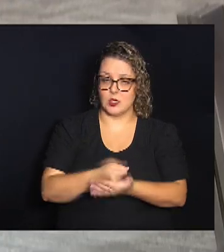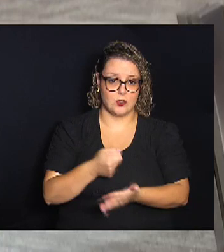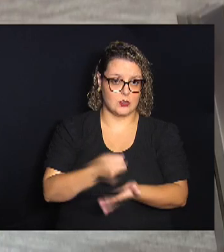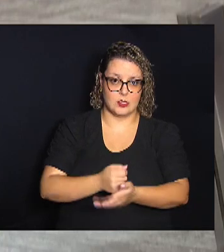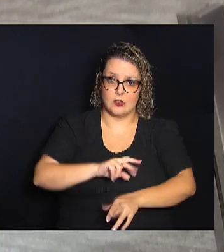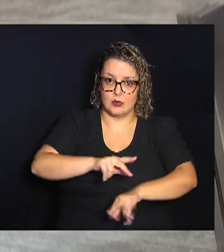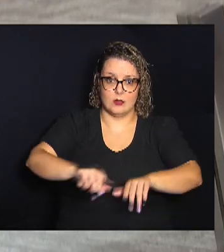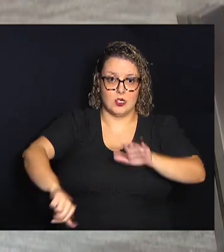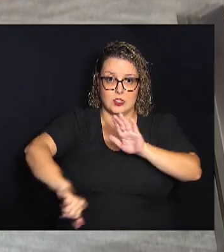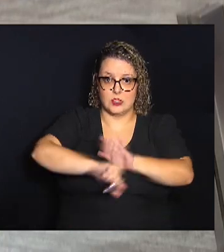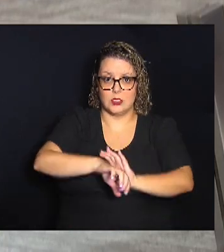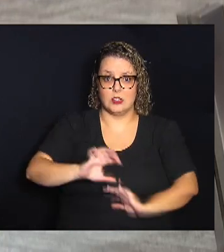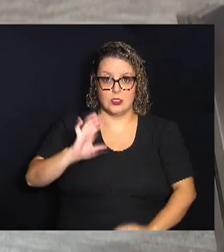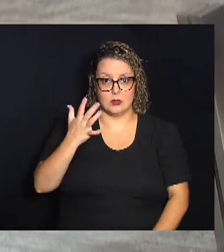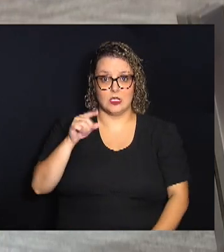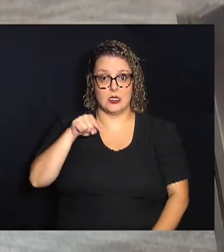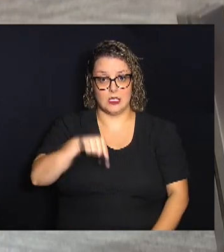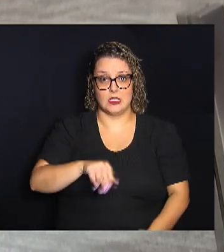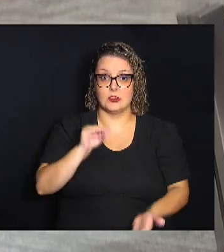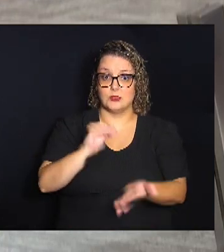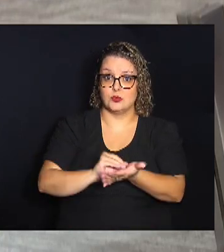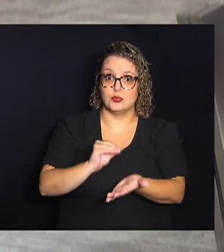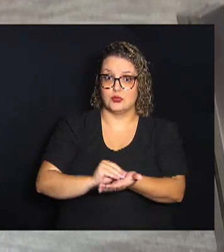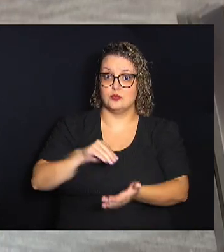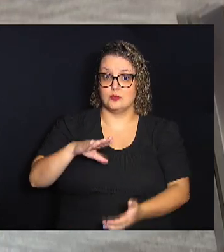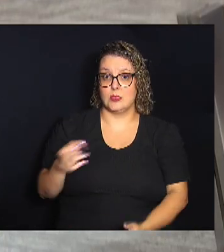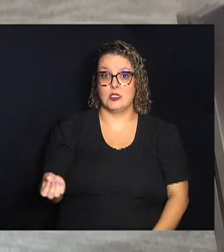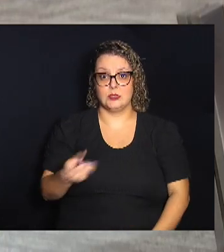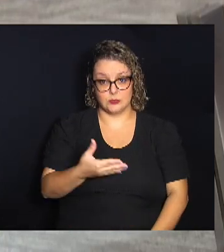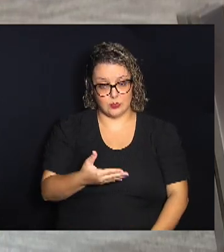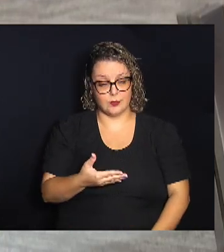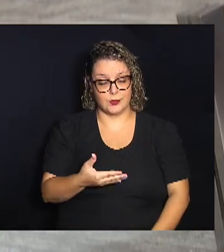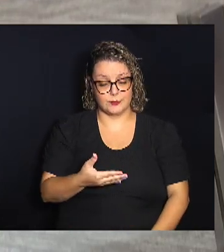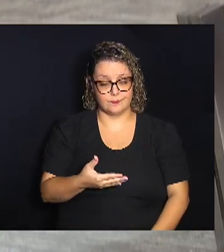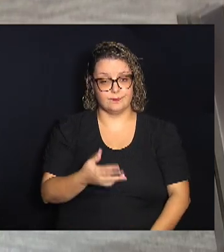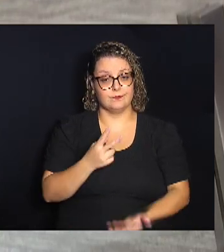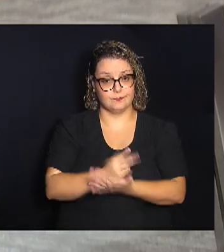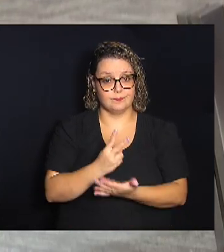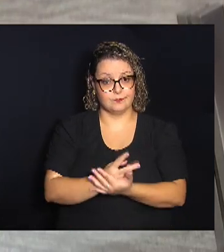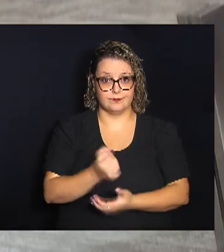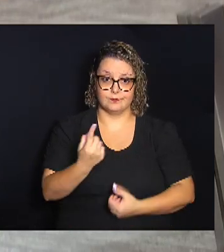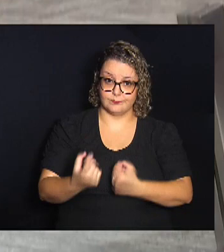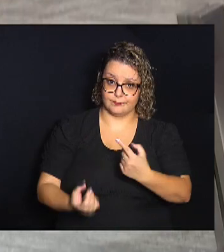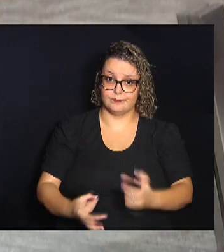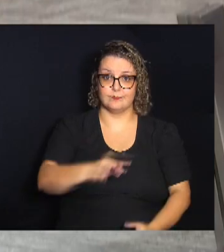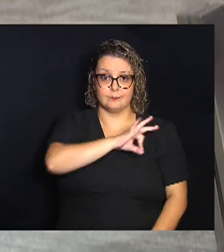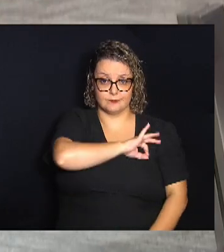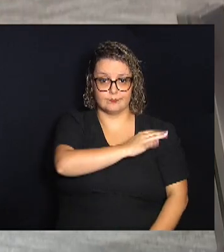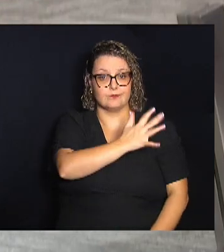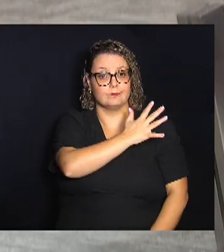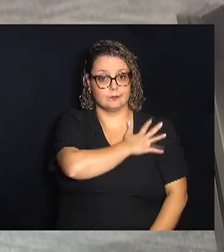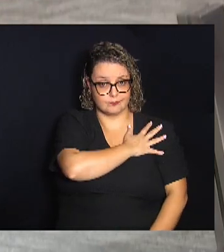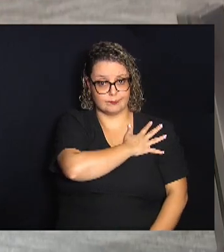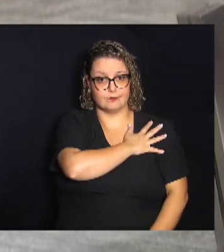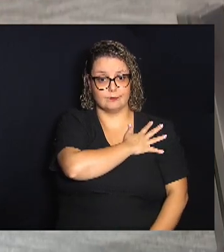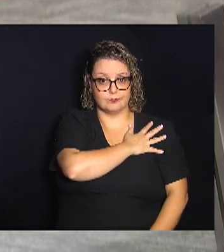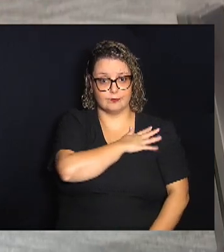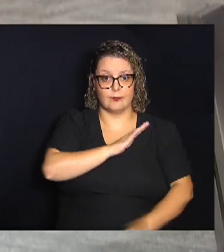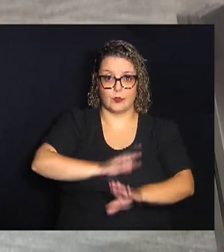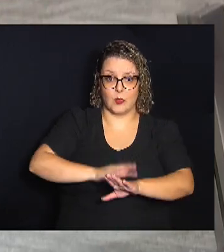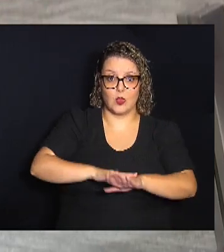crimes que acontecem, mas esse foi o último, mais recente, e que sempre quando um policial militar no